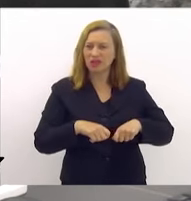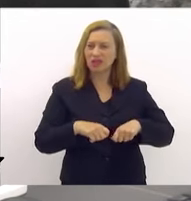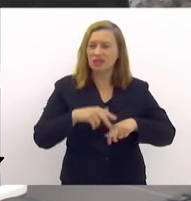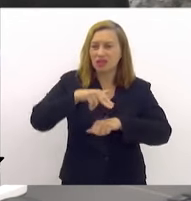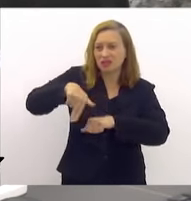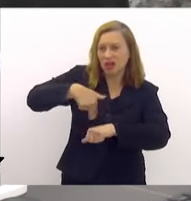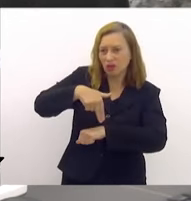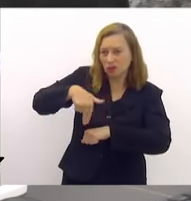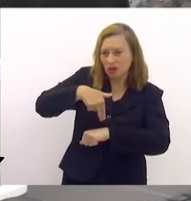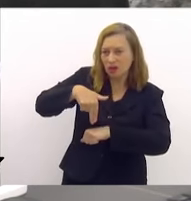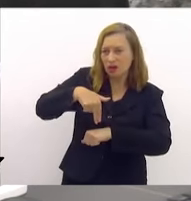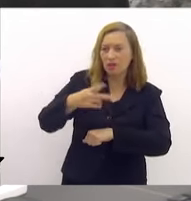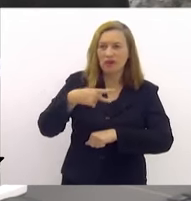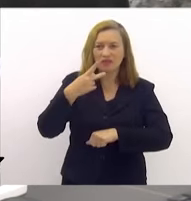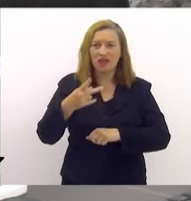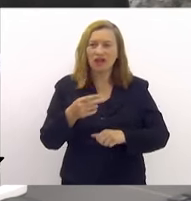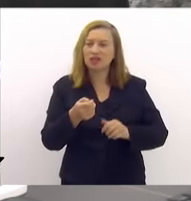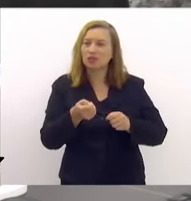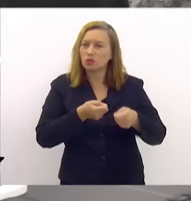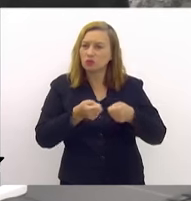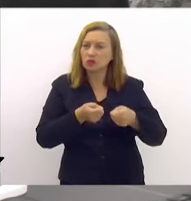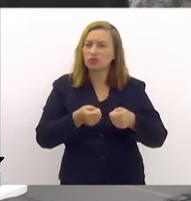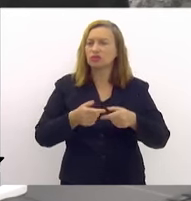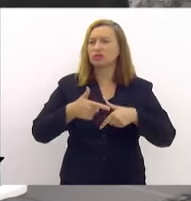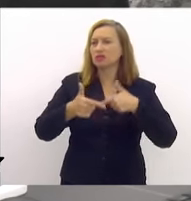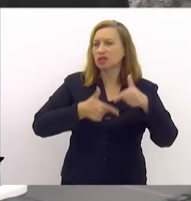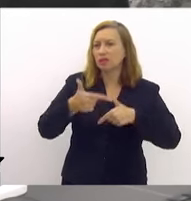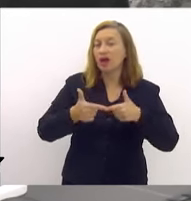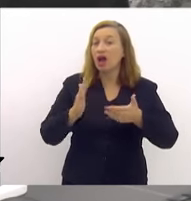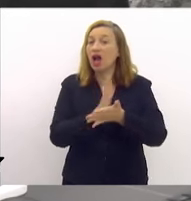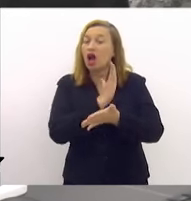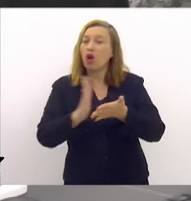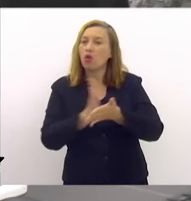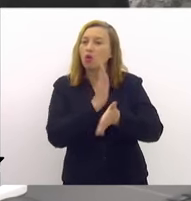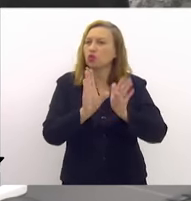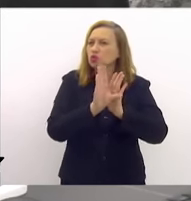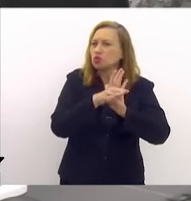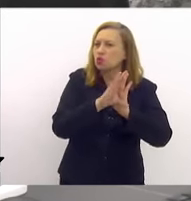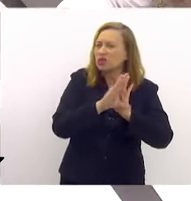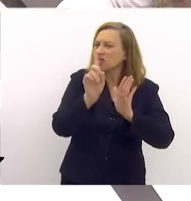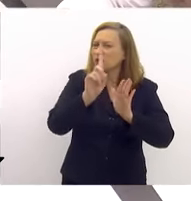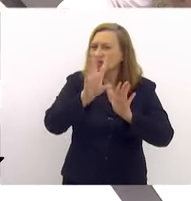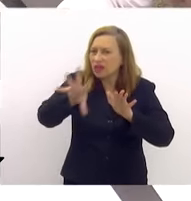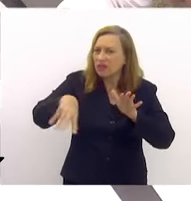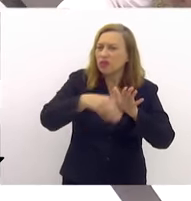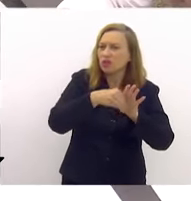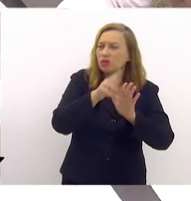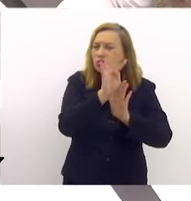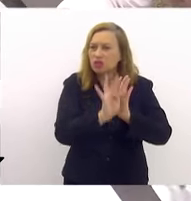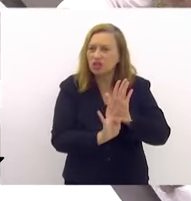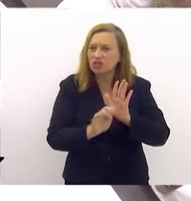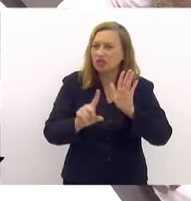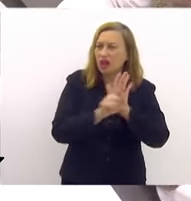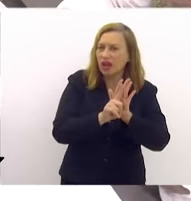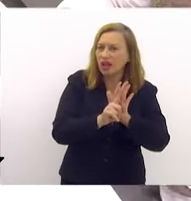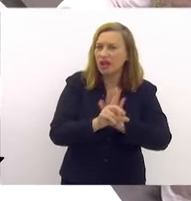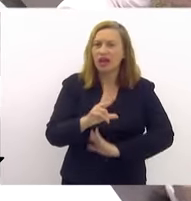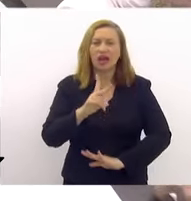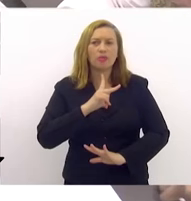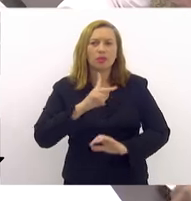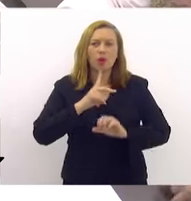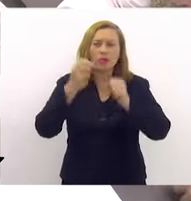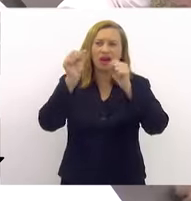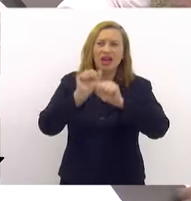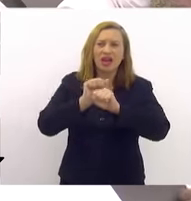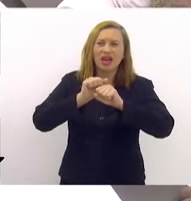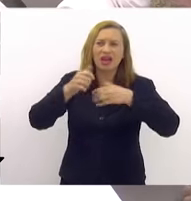falar regular trabalho, alguns conceitos que não estavam definidos no texto da lei, inclusive a própria clareza do